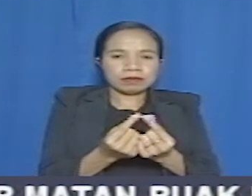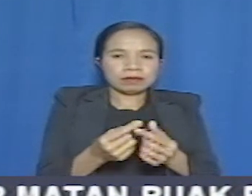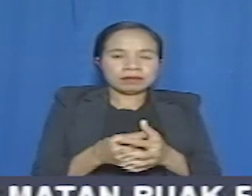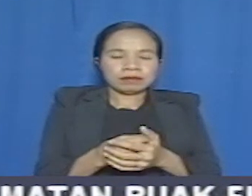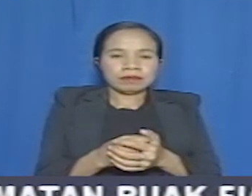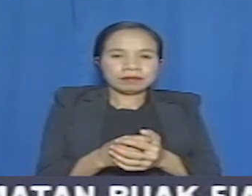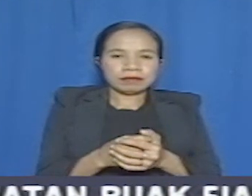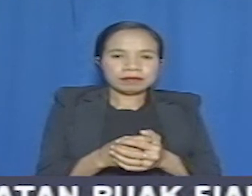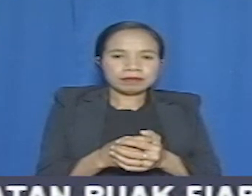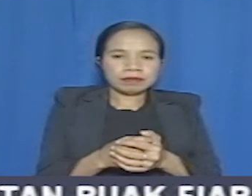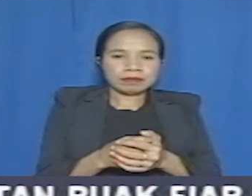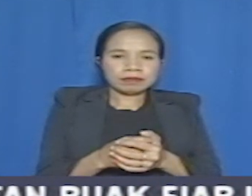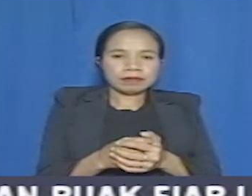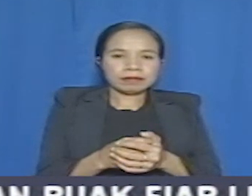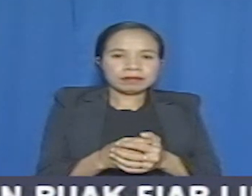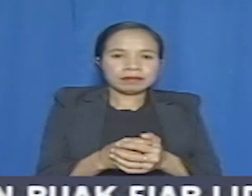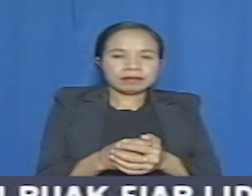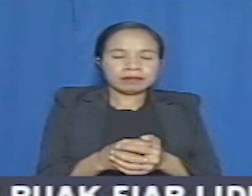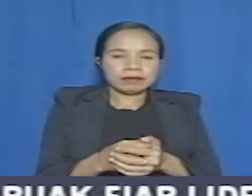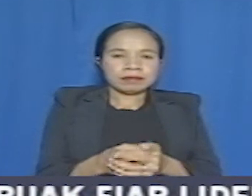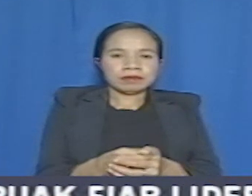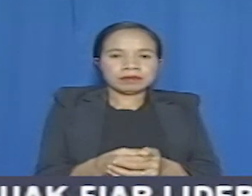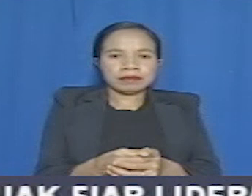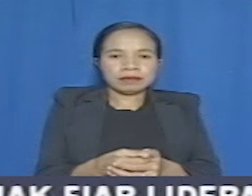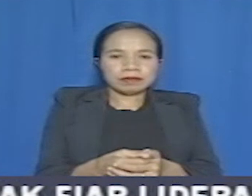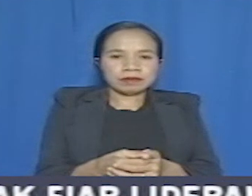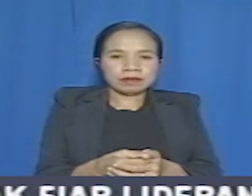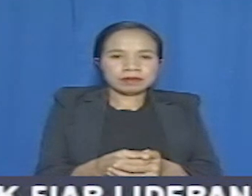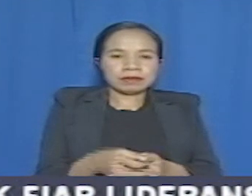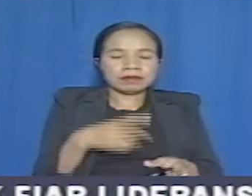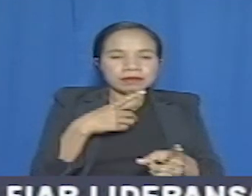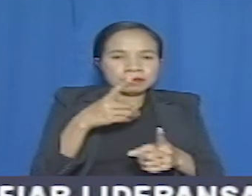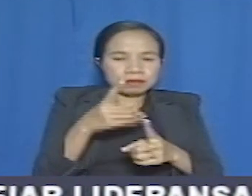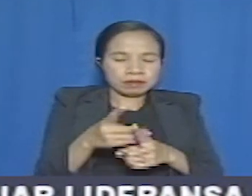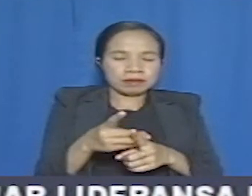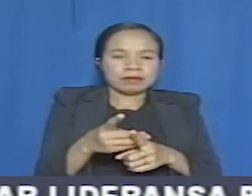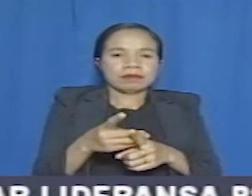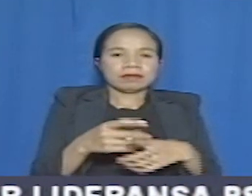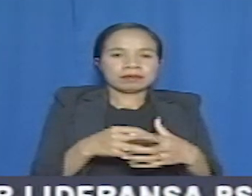tinha dever ou obrigação a nessa parceira que tinha governo